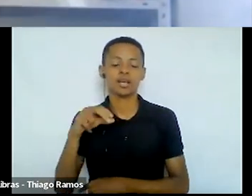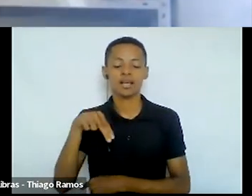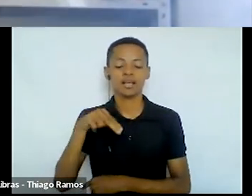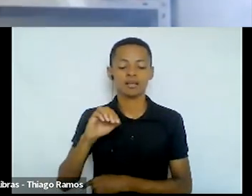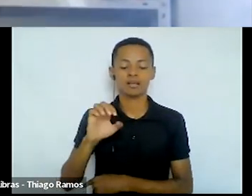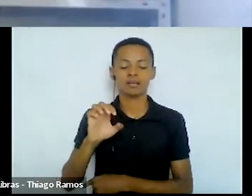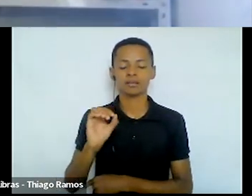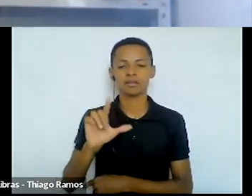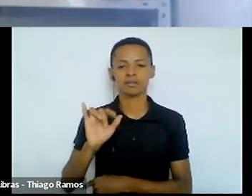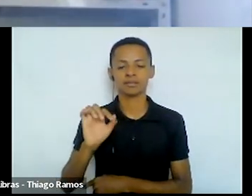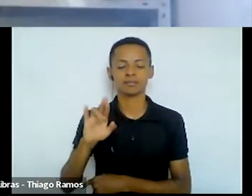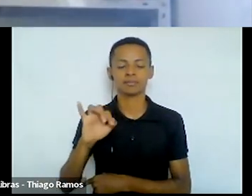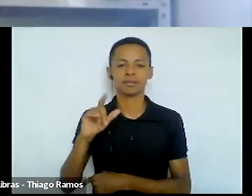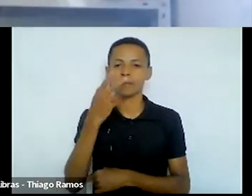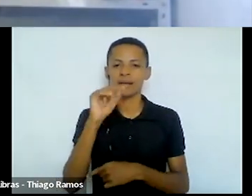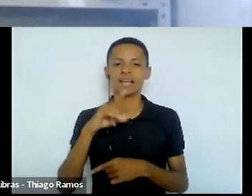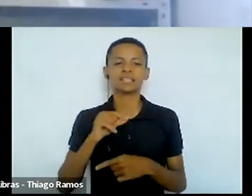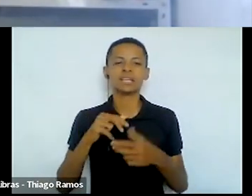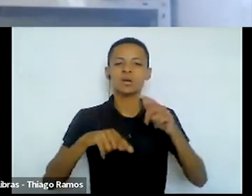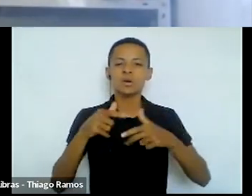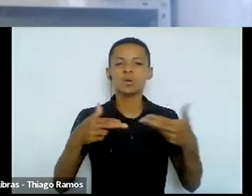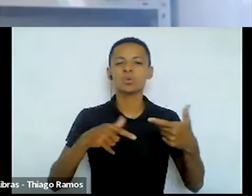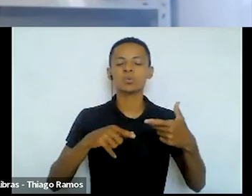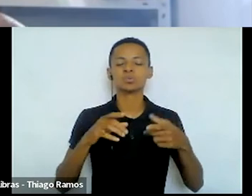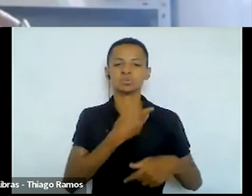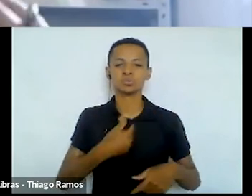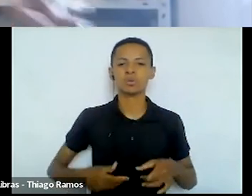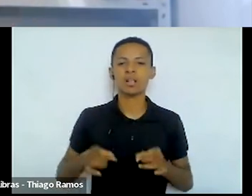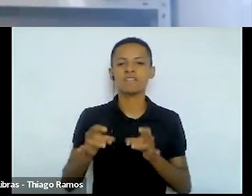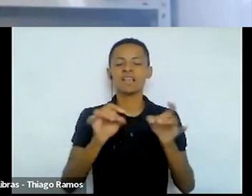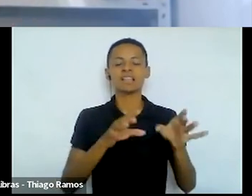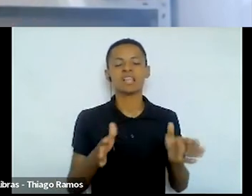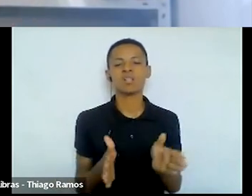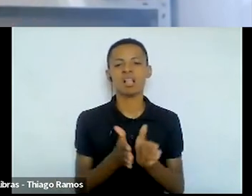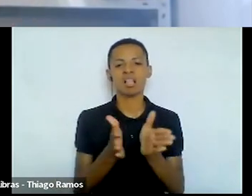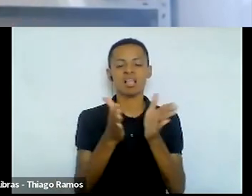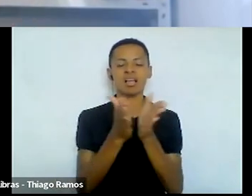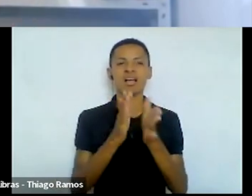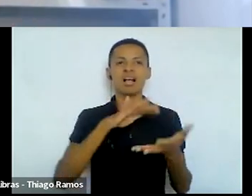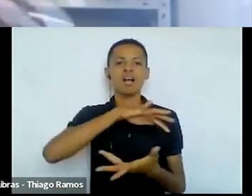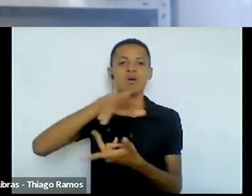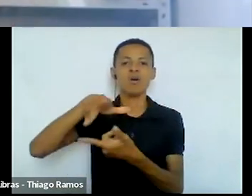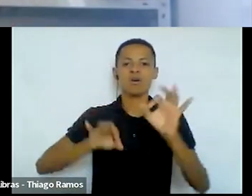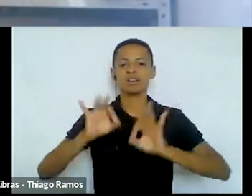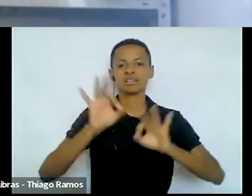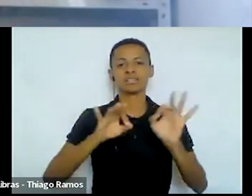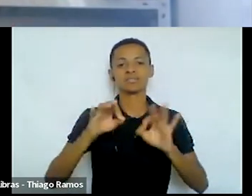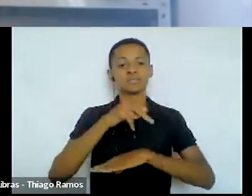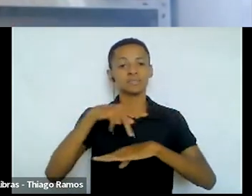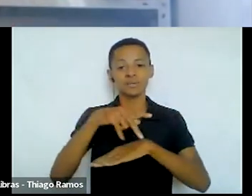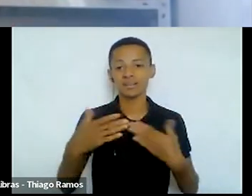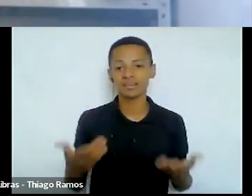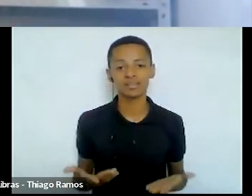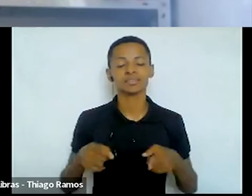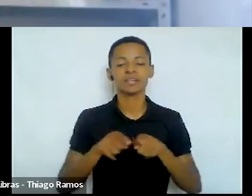dilapidando o patrimônio público, vendendo os recursos públicos a preço de banana a corporações internacionais. A gente vê uma classe jornalística